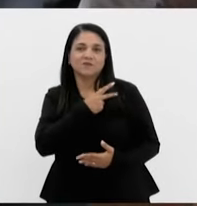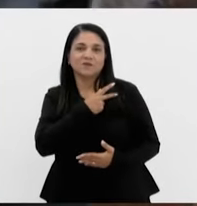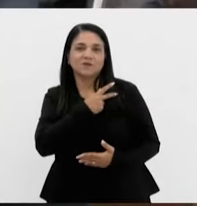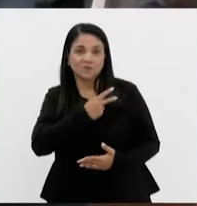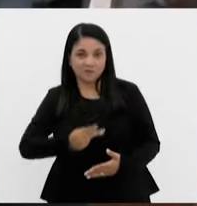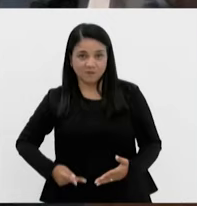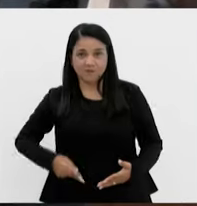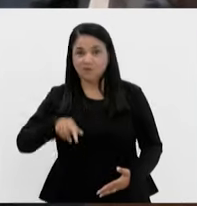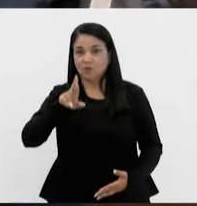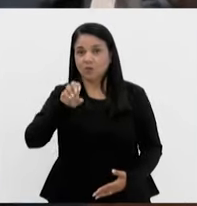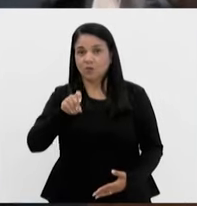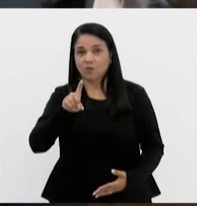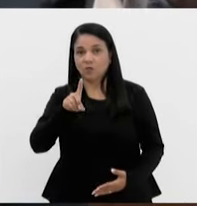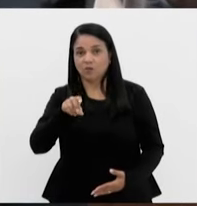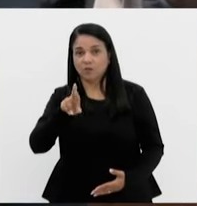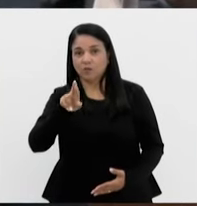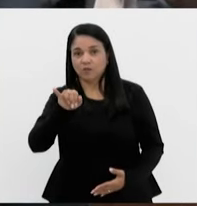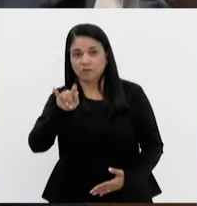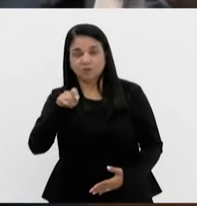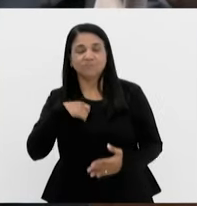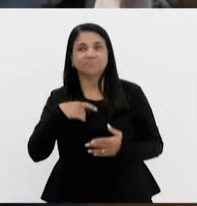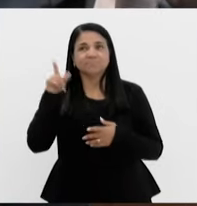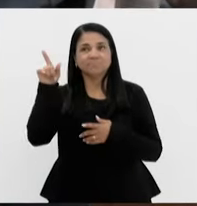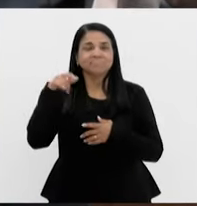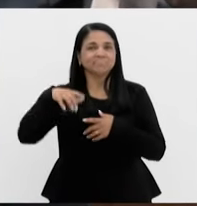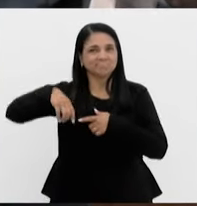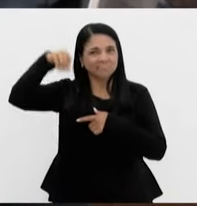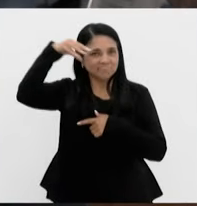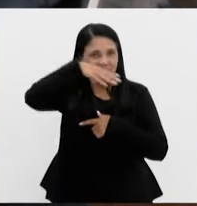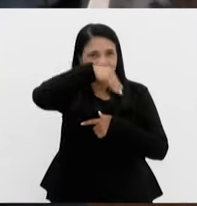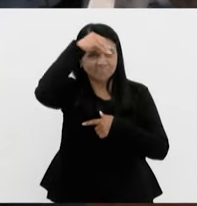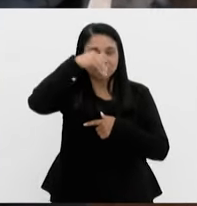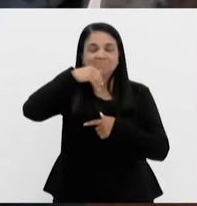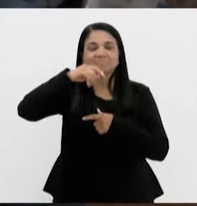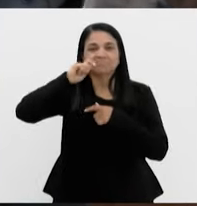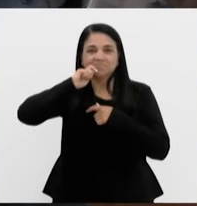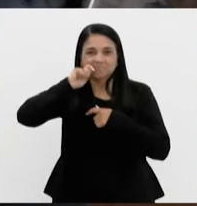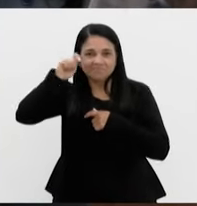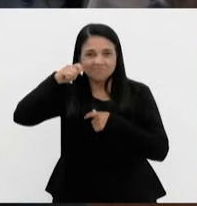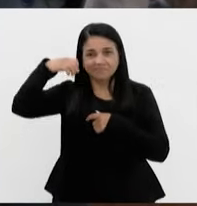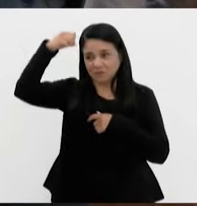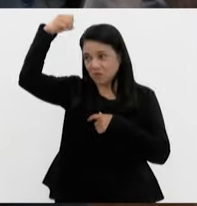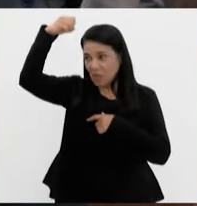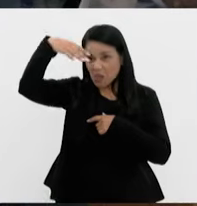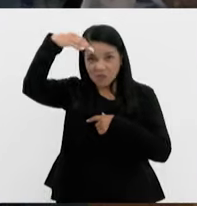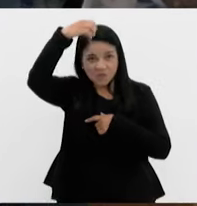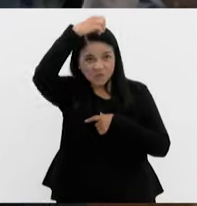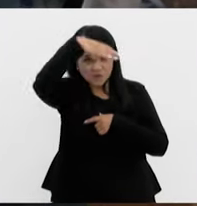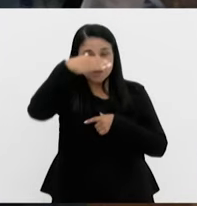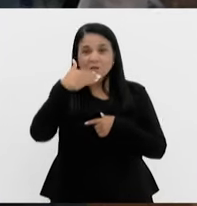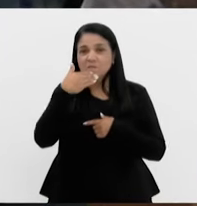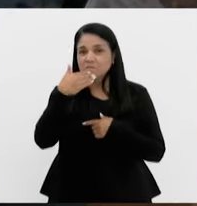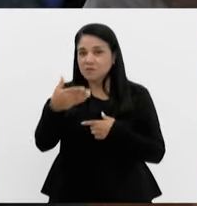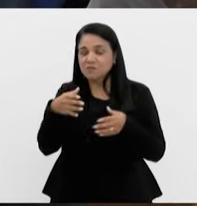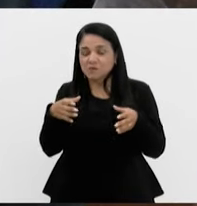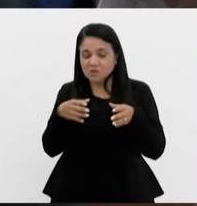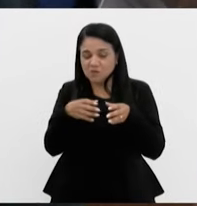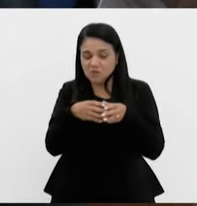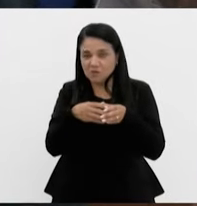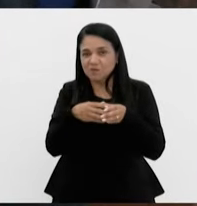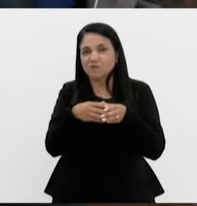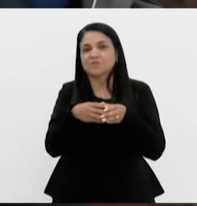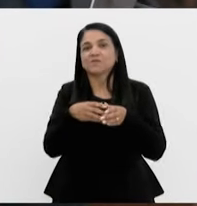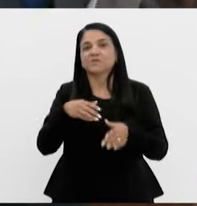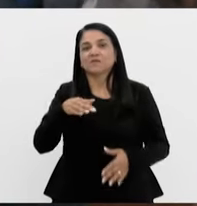gente Iluminado o palácio Tiradentes a pedido da nossa frente parlamentar